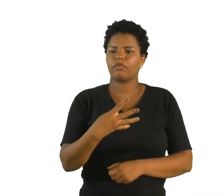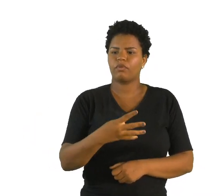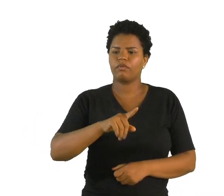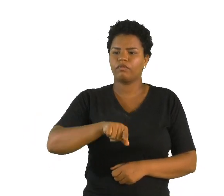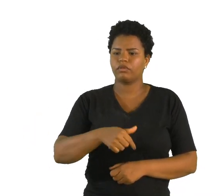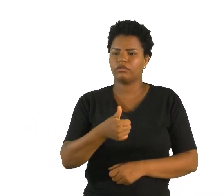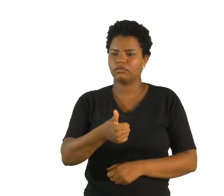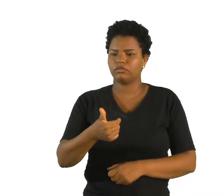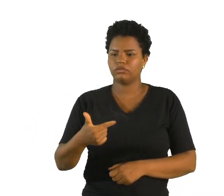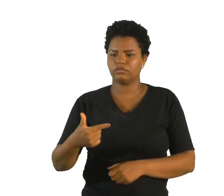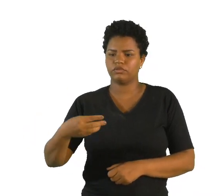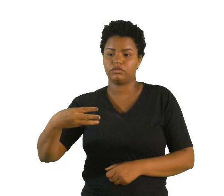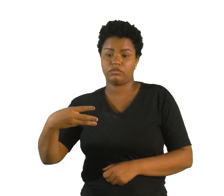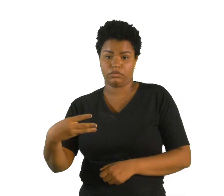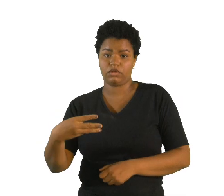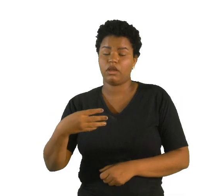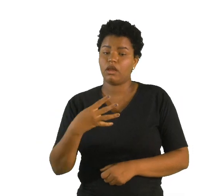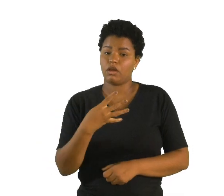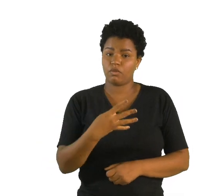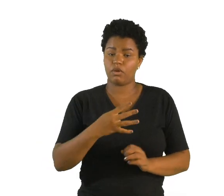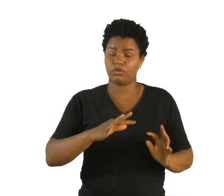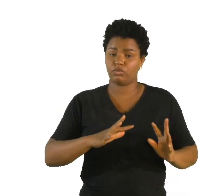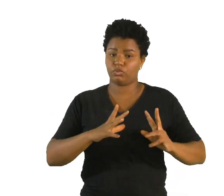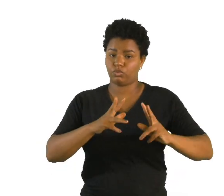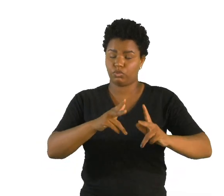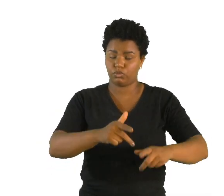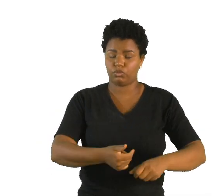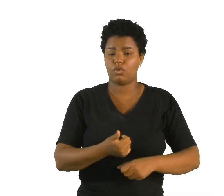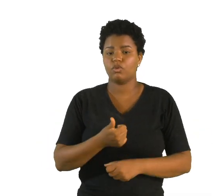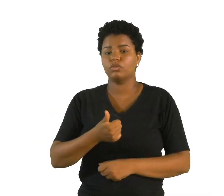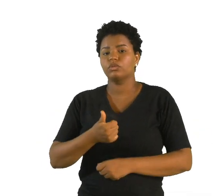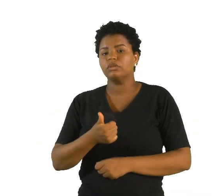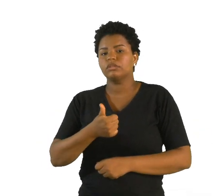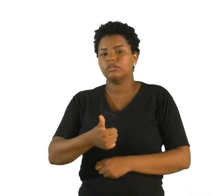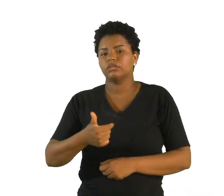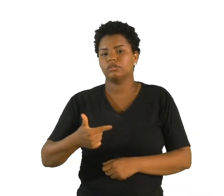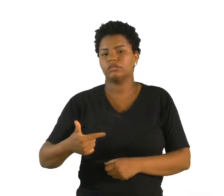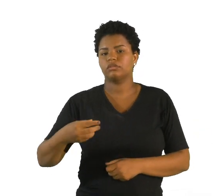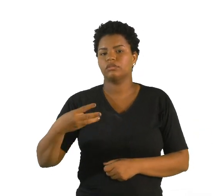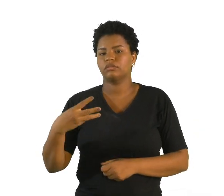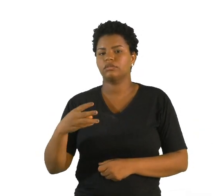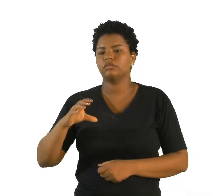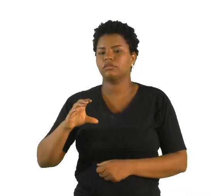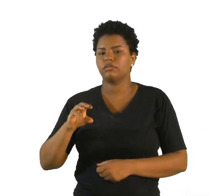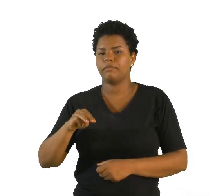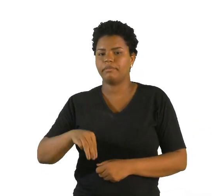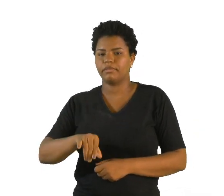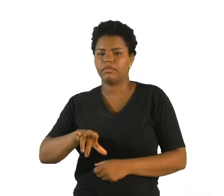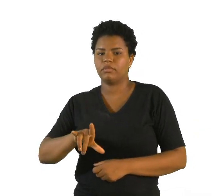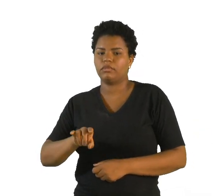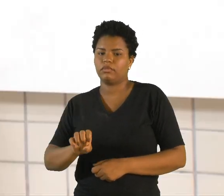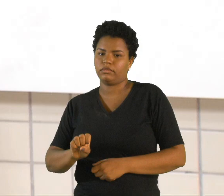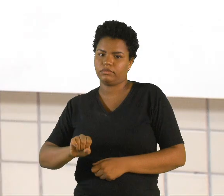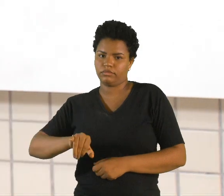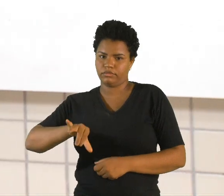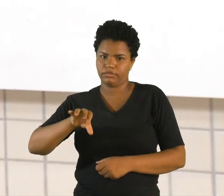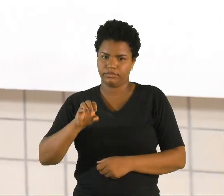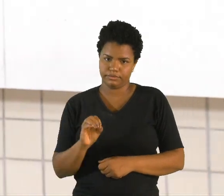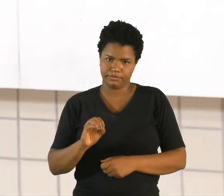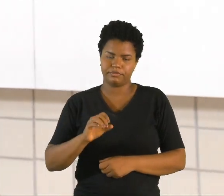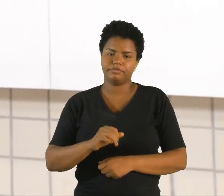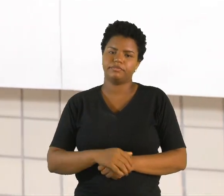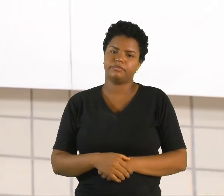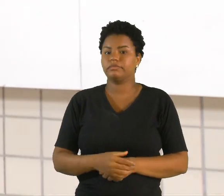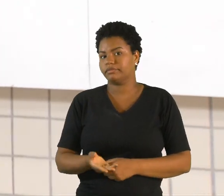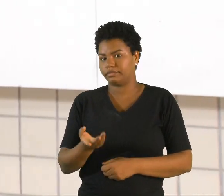4,123 é a mesma coisa que 4 inteiros e 123 milésimos. Vem aqui no